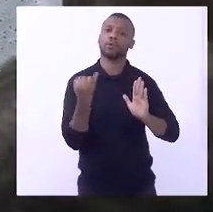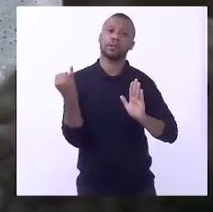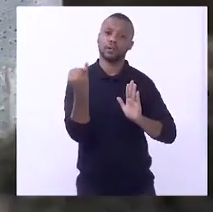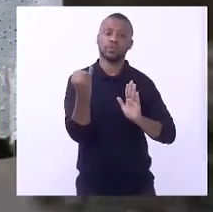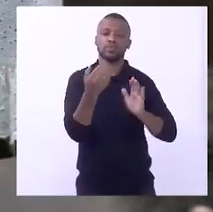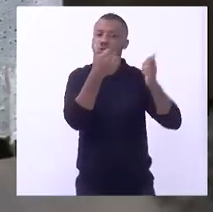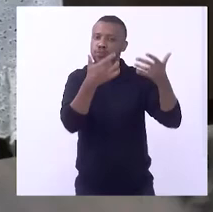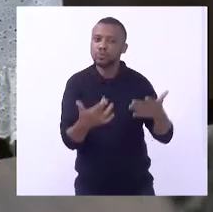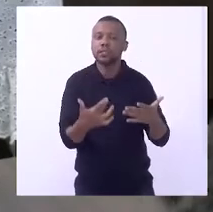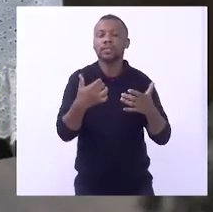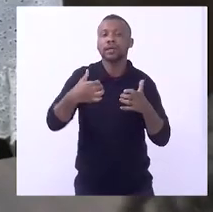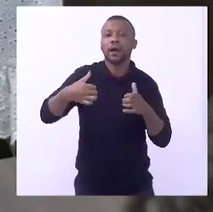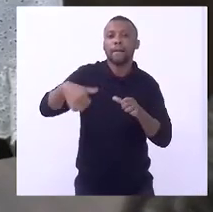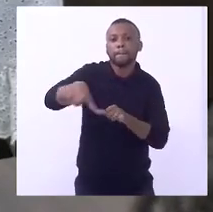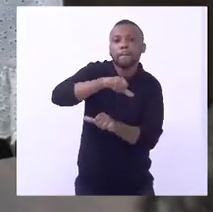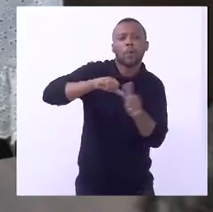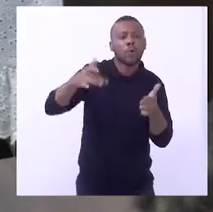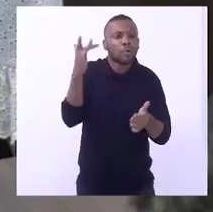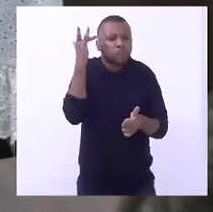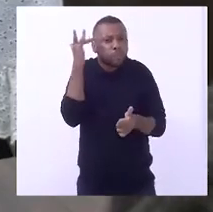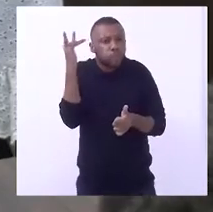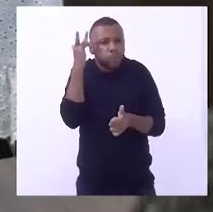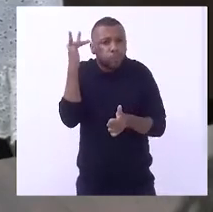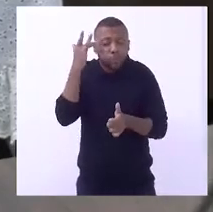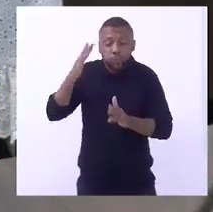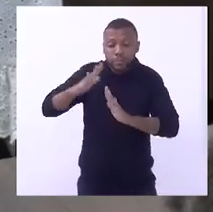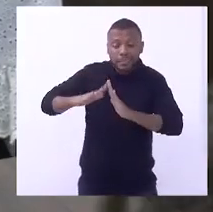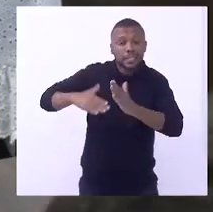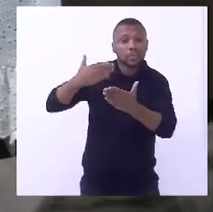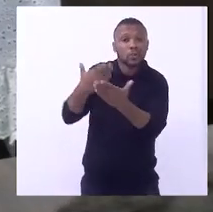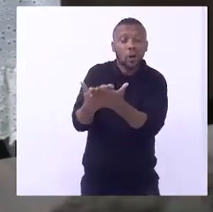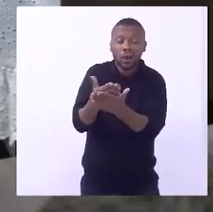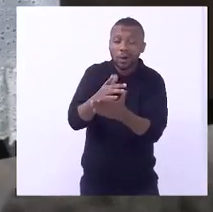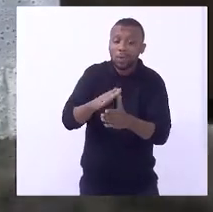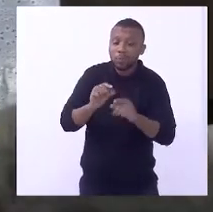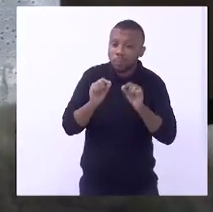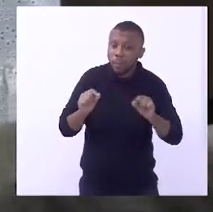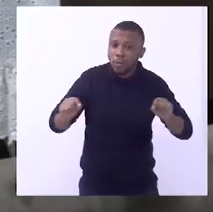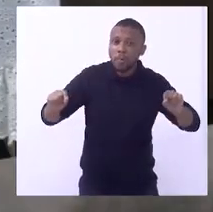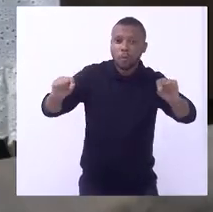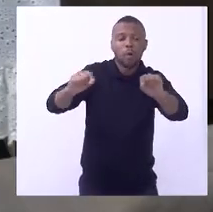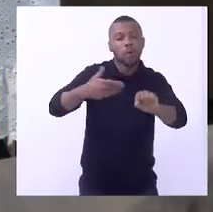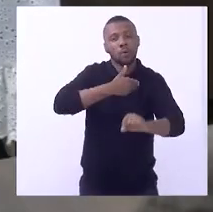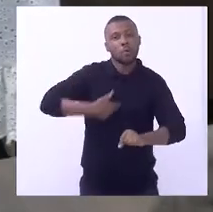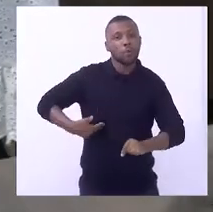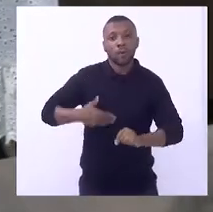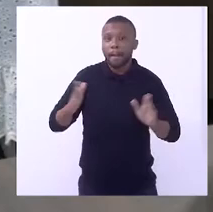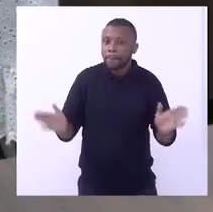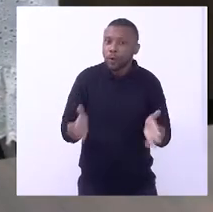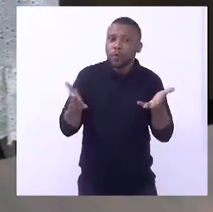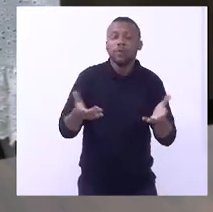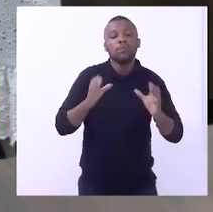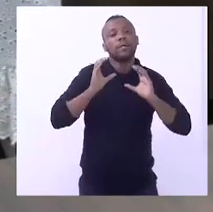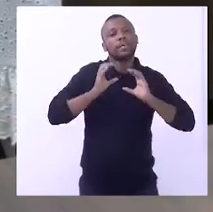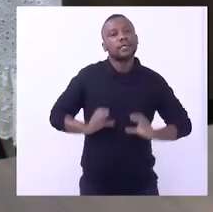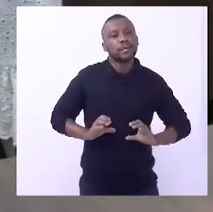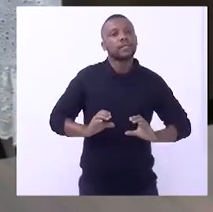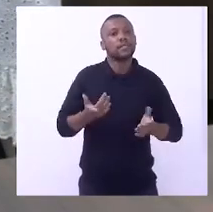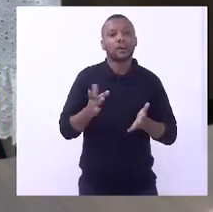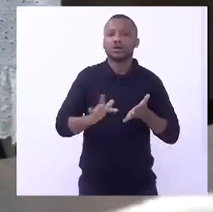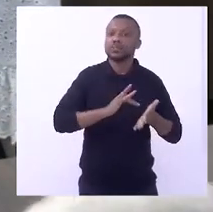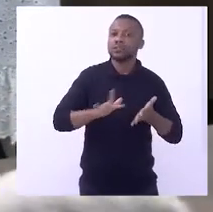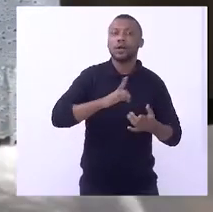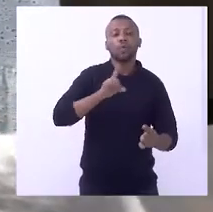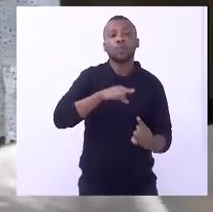modernização tecnológica das escolas, uso das novas tecnologias e a promoção de uma cidadania digital no ambiente escolar. Também com o